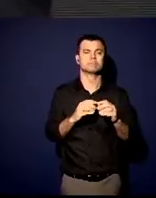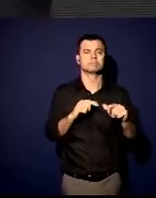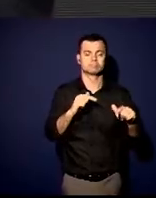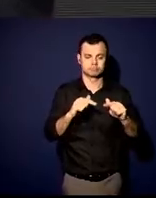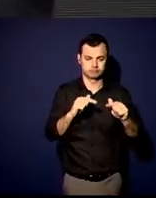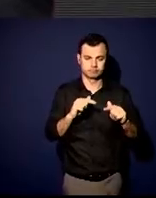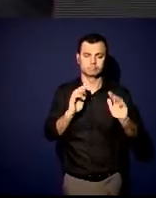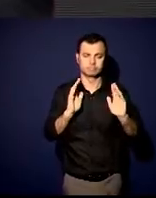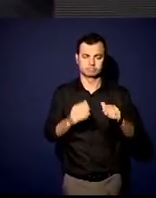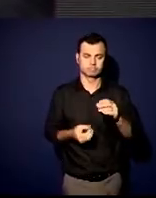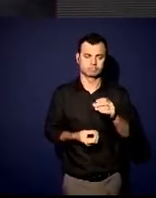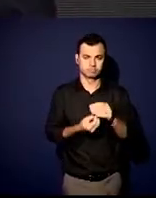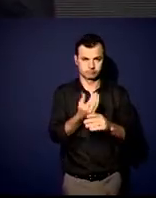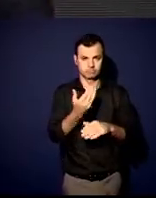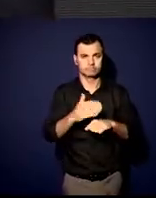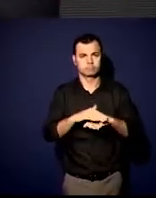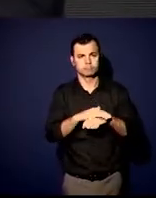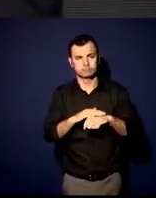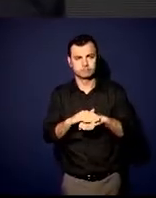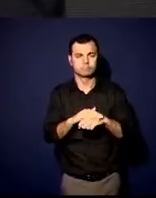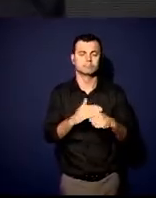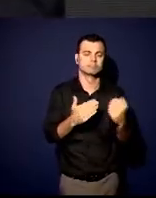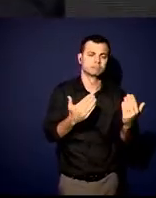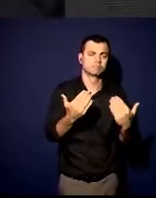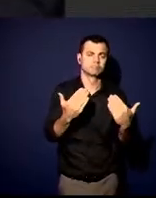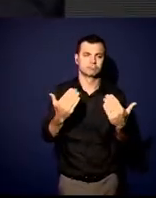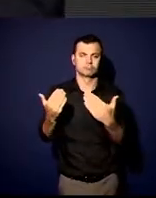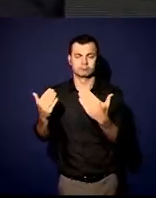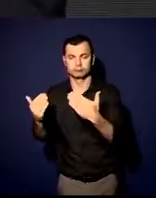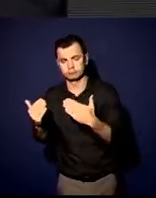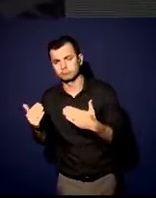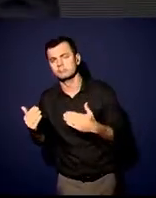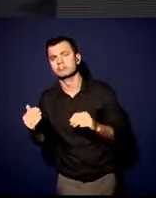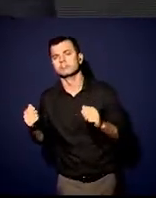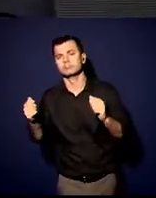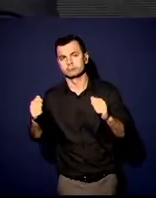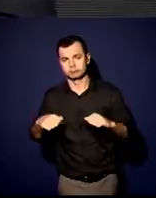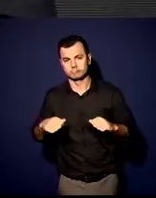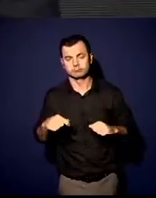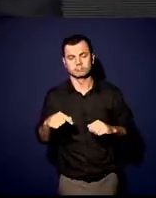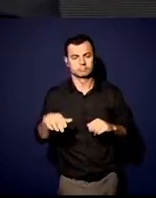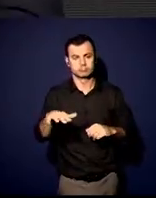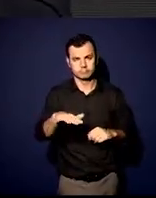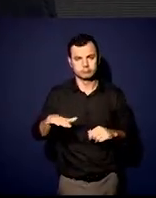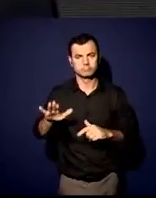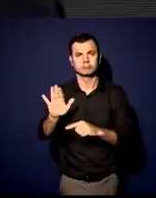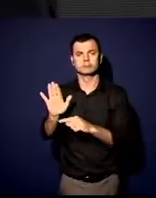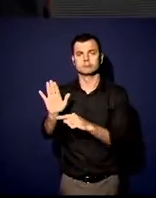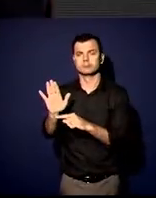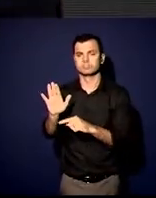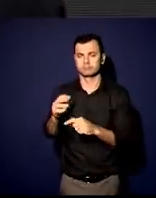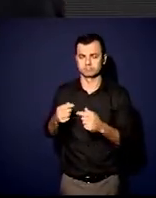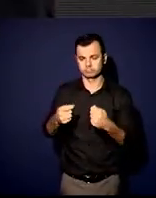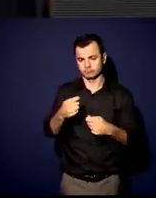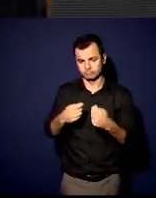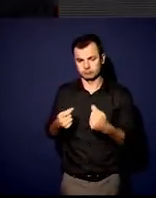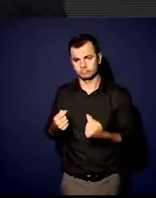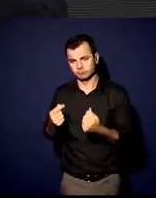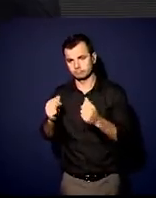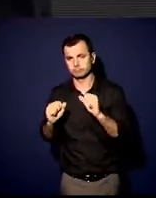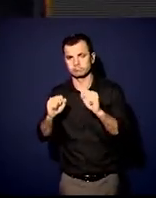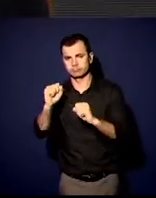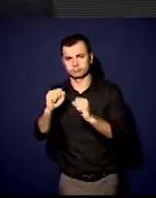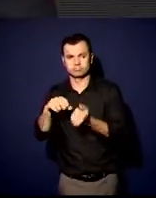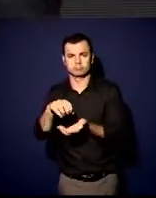as conversas vão ser iniciadas para que a gente possa tão logo com todas as contribuições do mercado das empresas